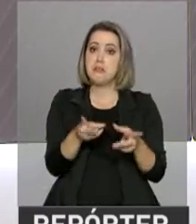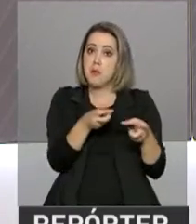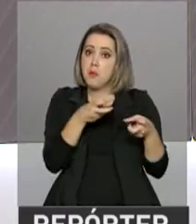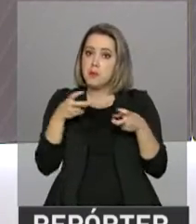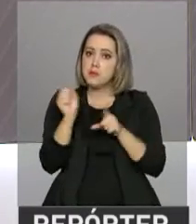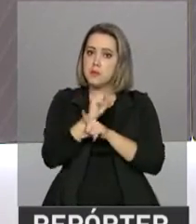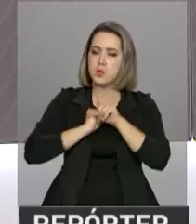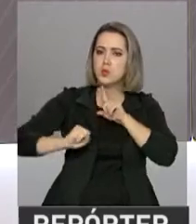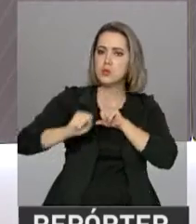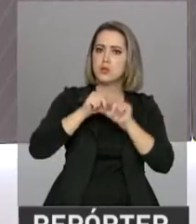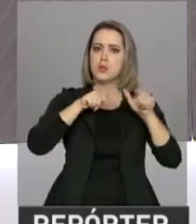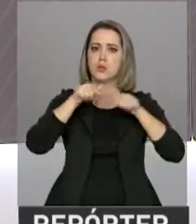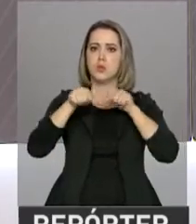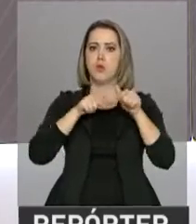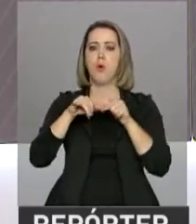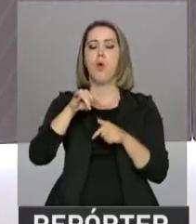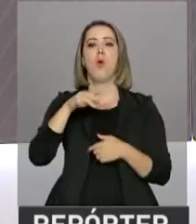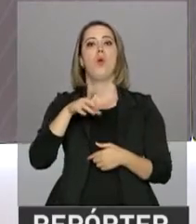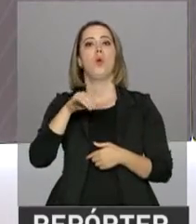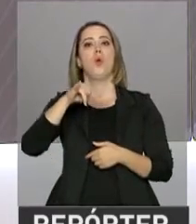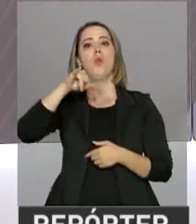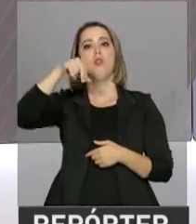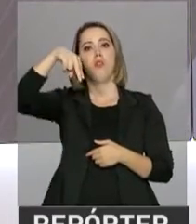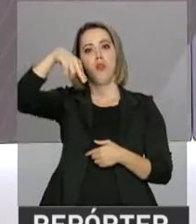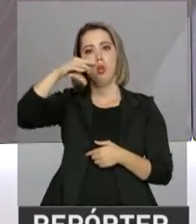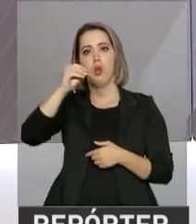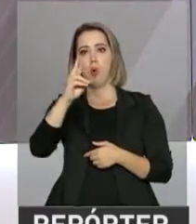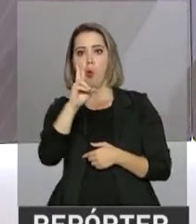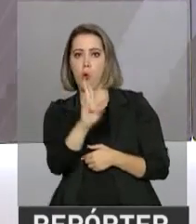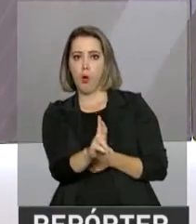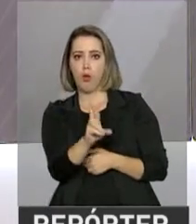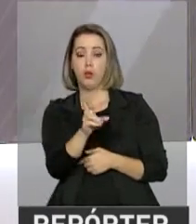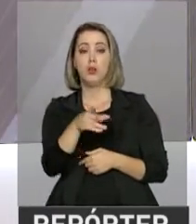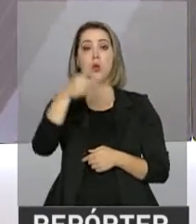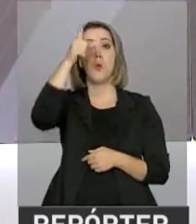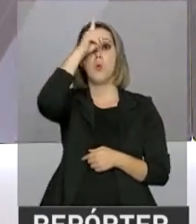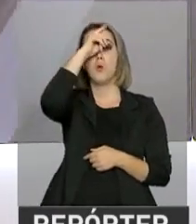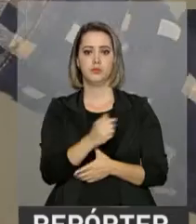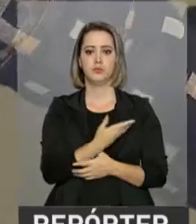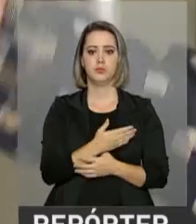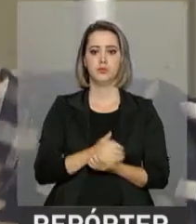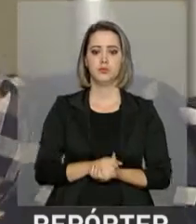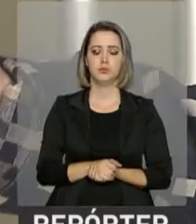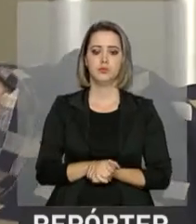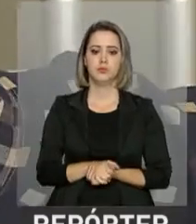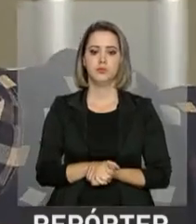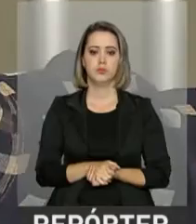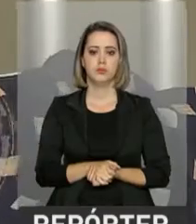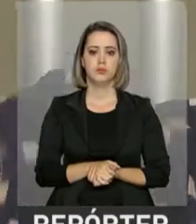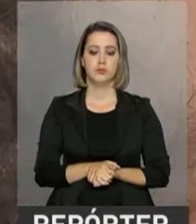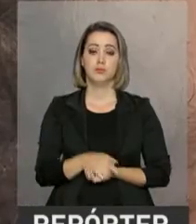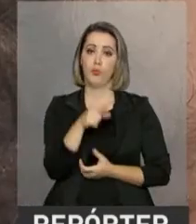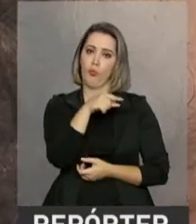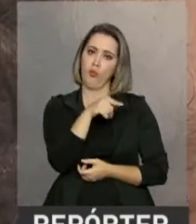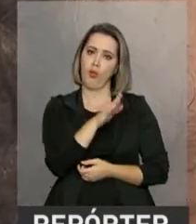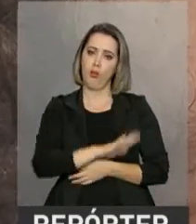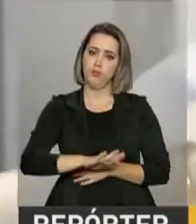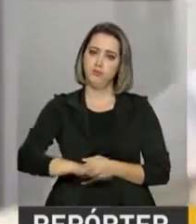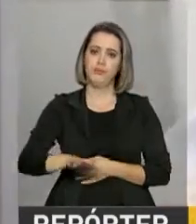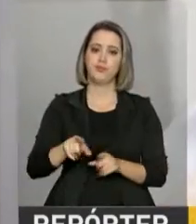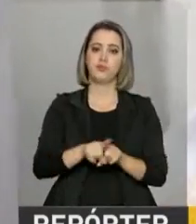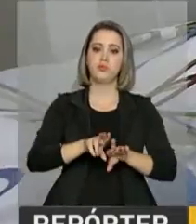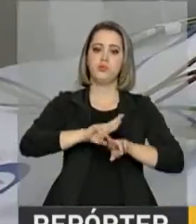Sensibilizar a sociedade para o trabalho do INCOR, hospital referência no tratamento de doenças do coração. Miguel,